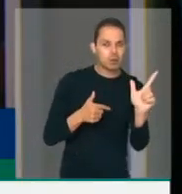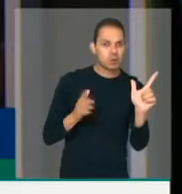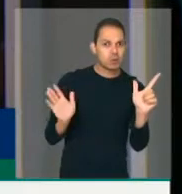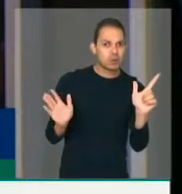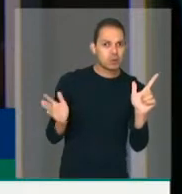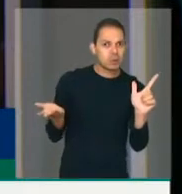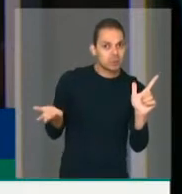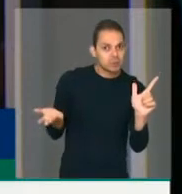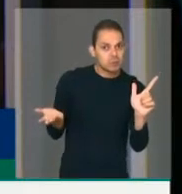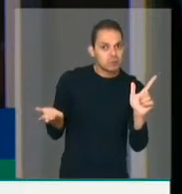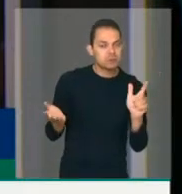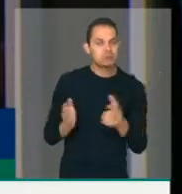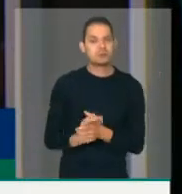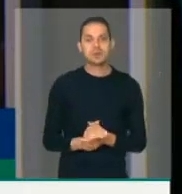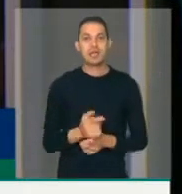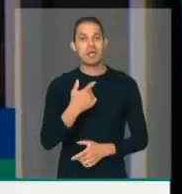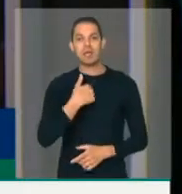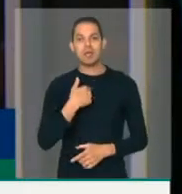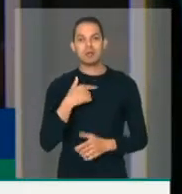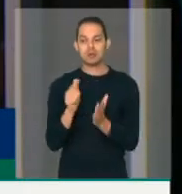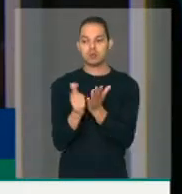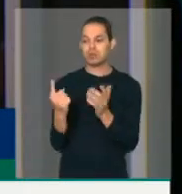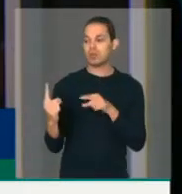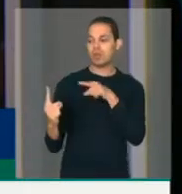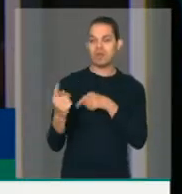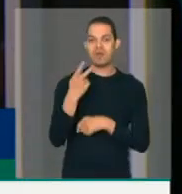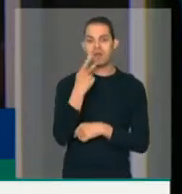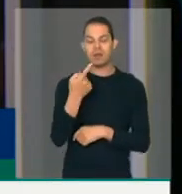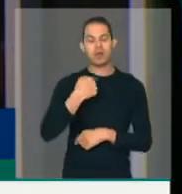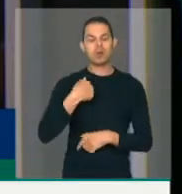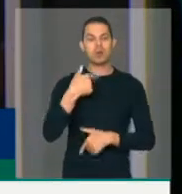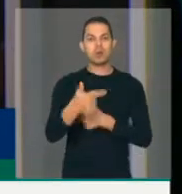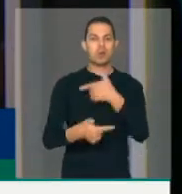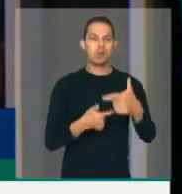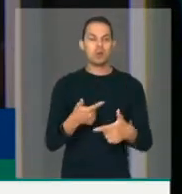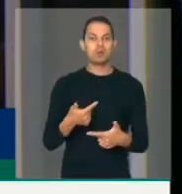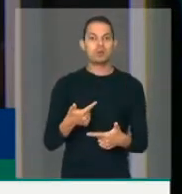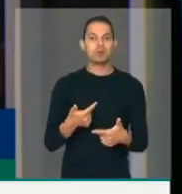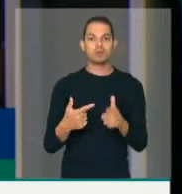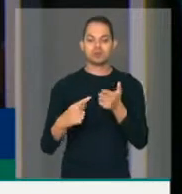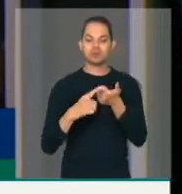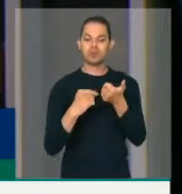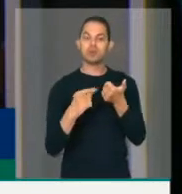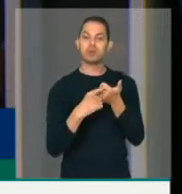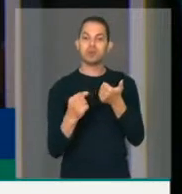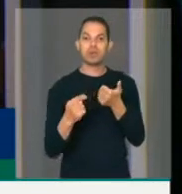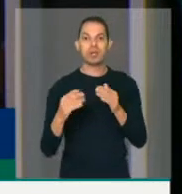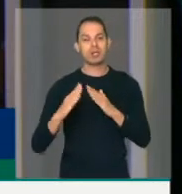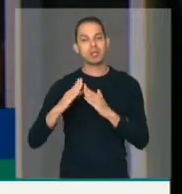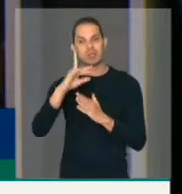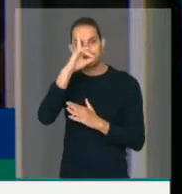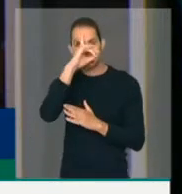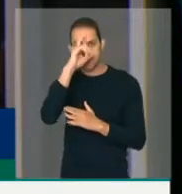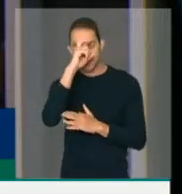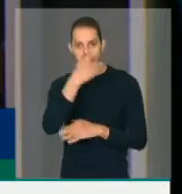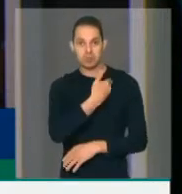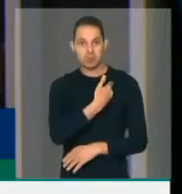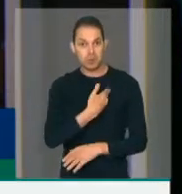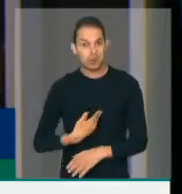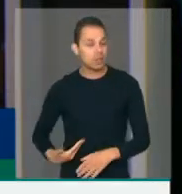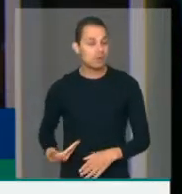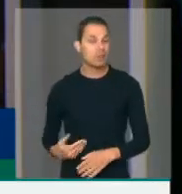outra função. Eu não poderia trabalhar, segundo o artigo, em hospital público,